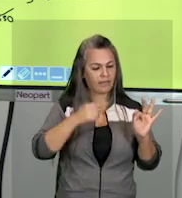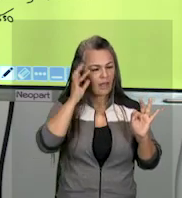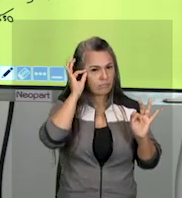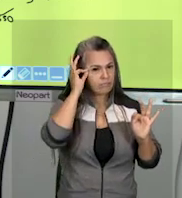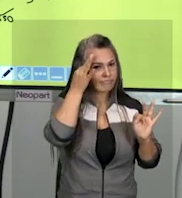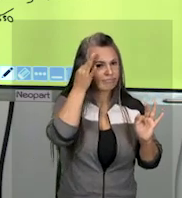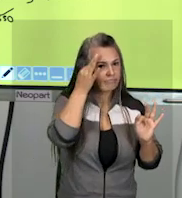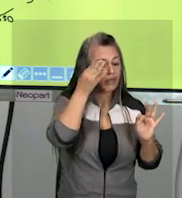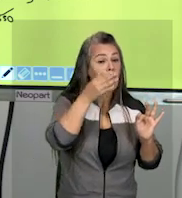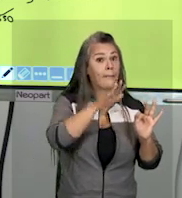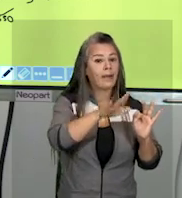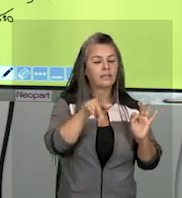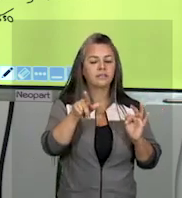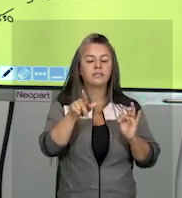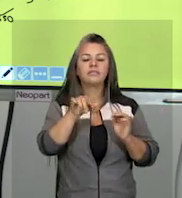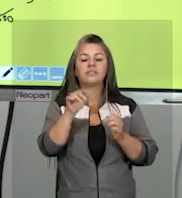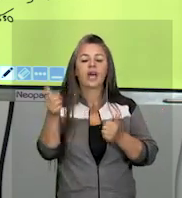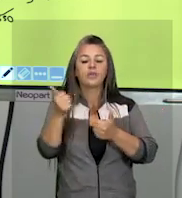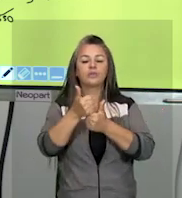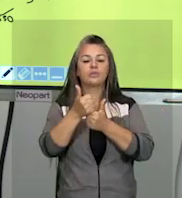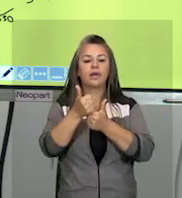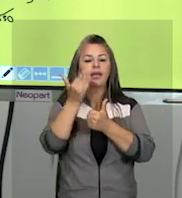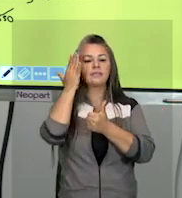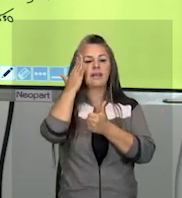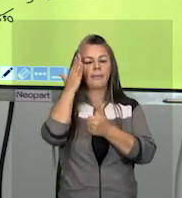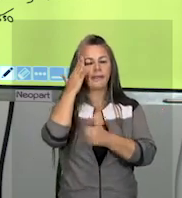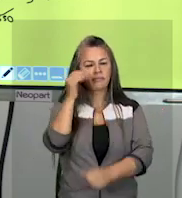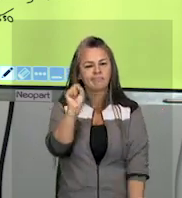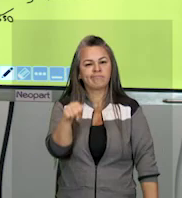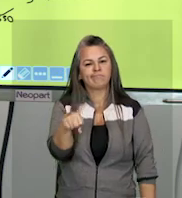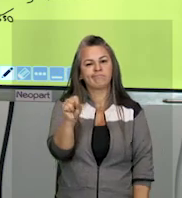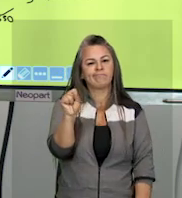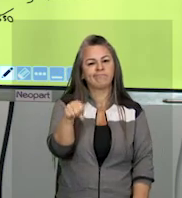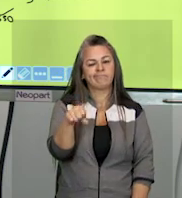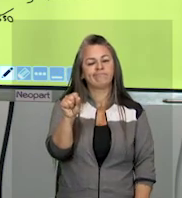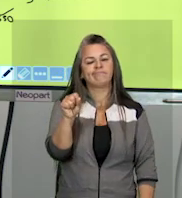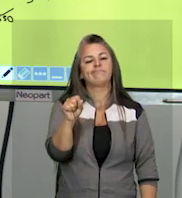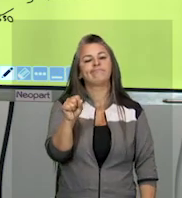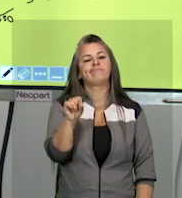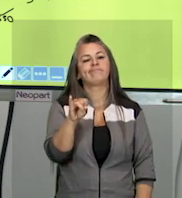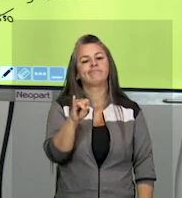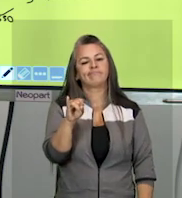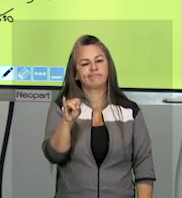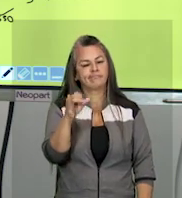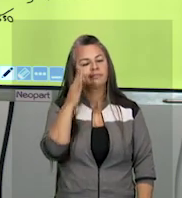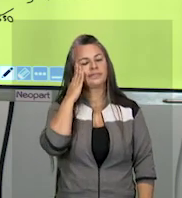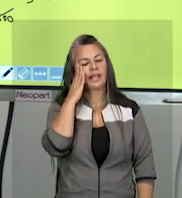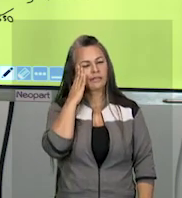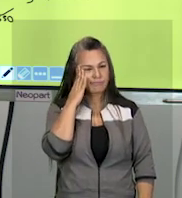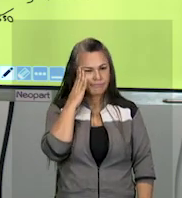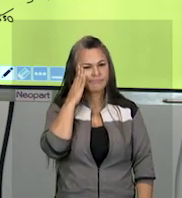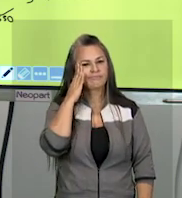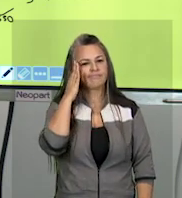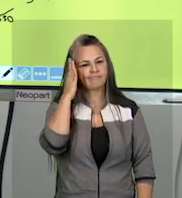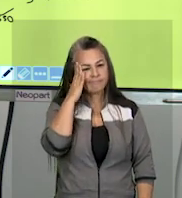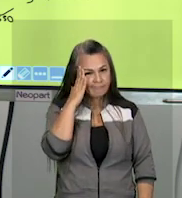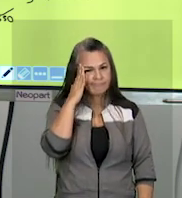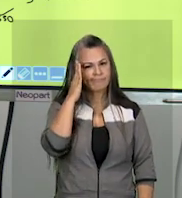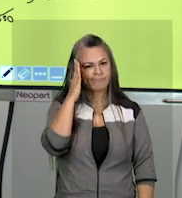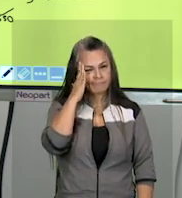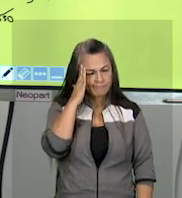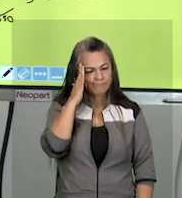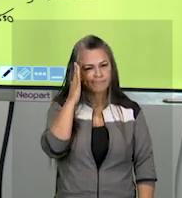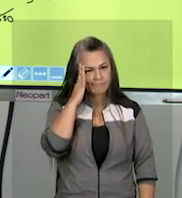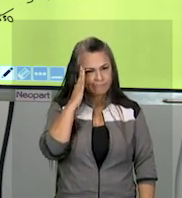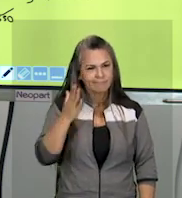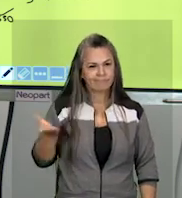isso, que a vida é breve. Então, se isso pudesse, se essa expressão, que a vida é breve, pudesse ser substituída por